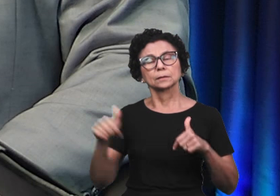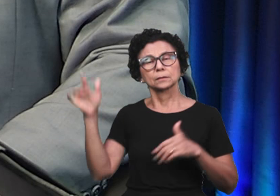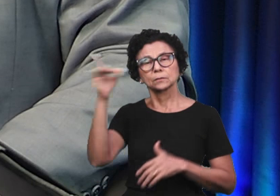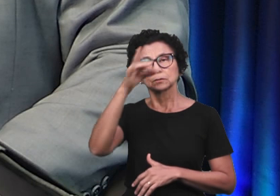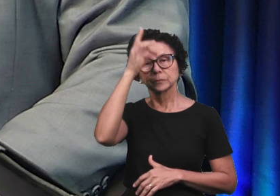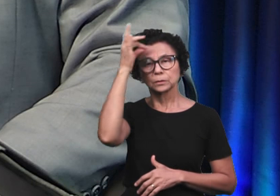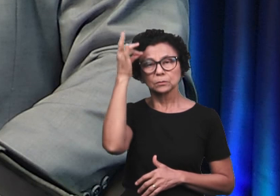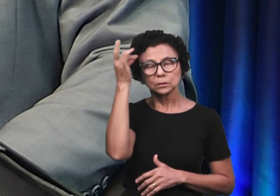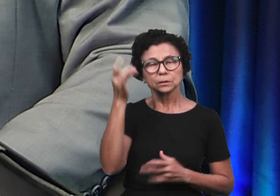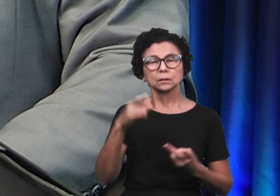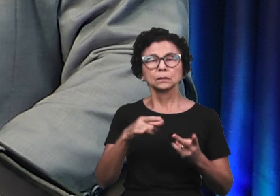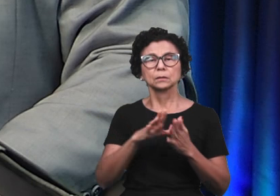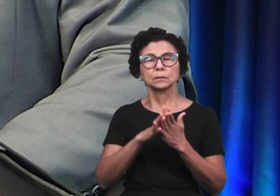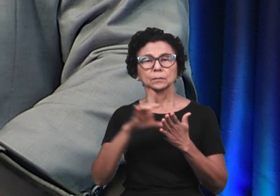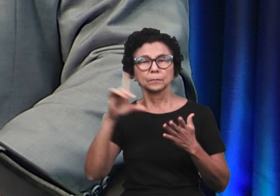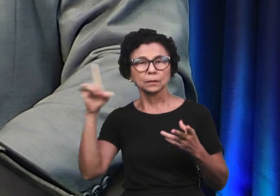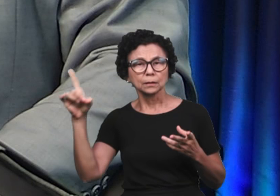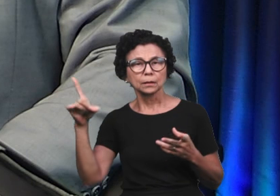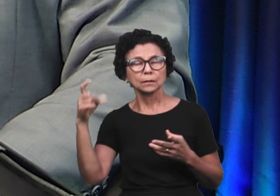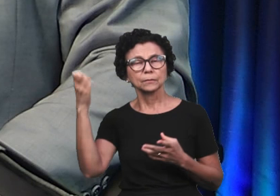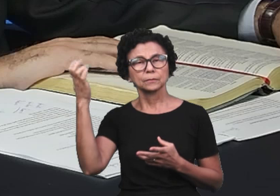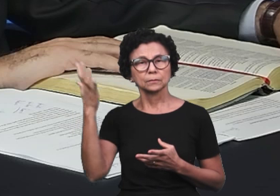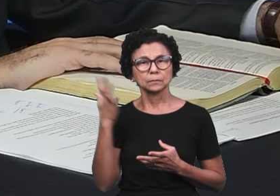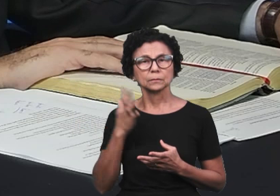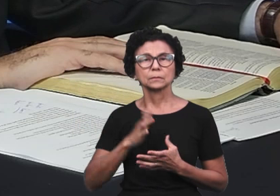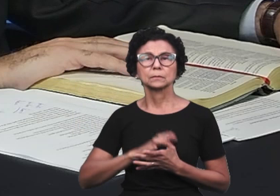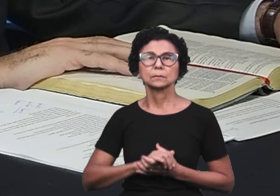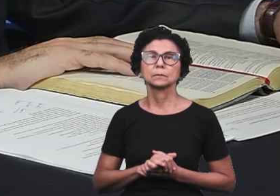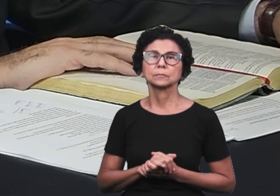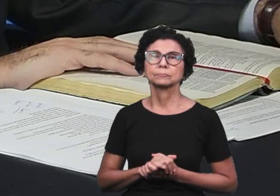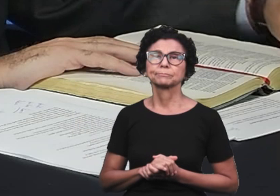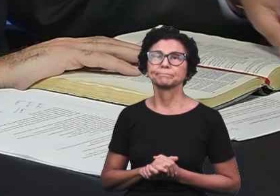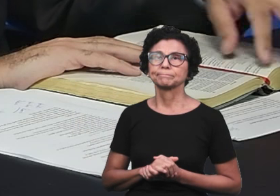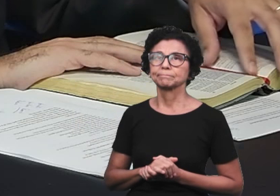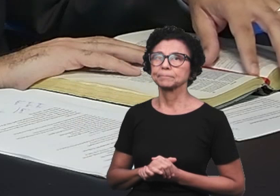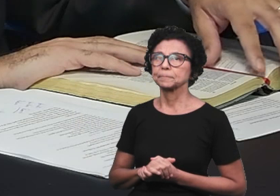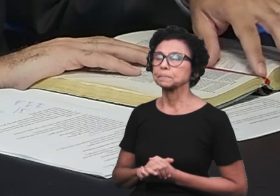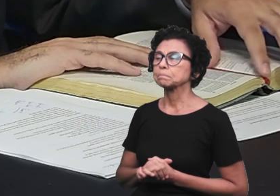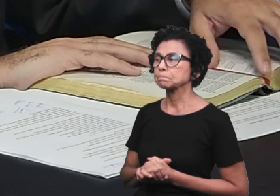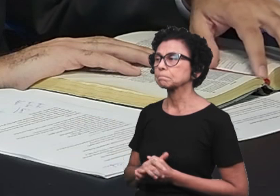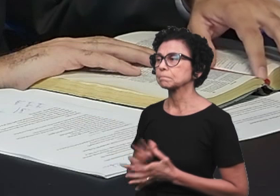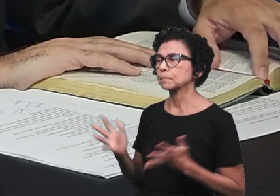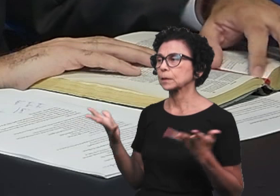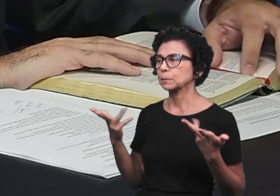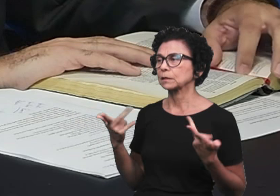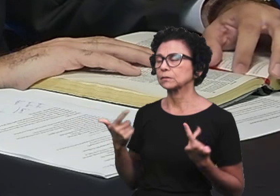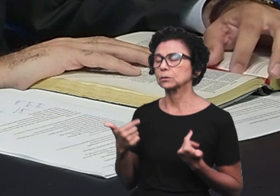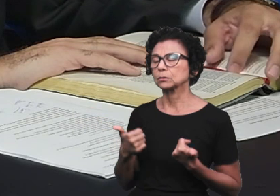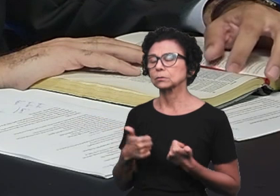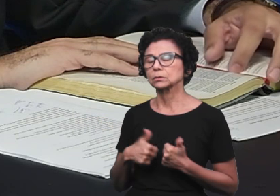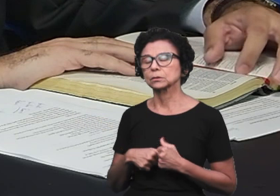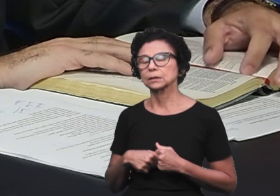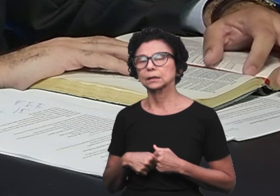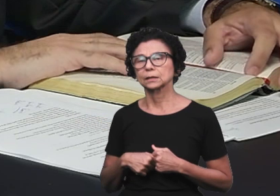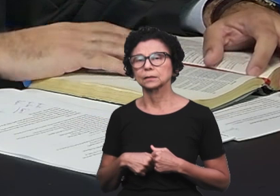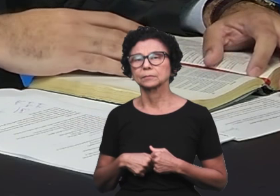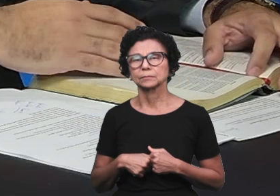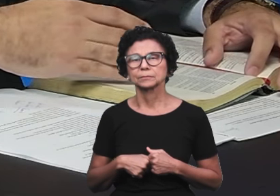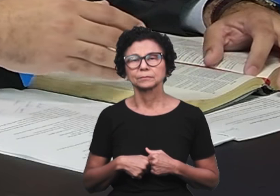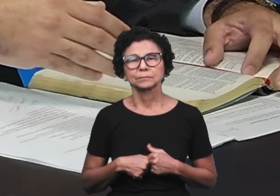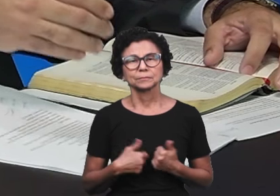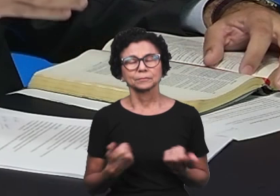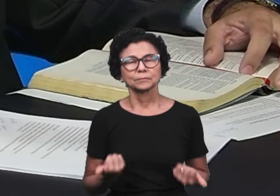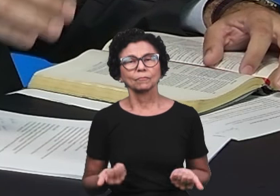nossa vida, né? Pastor Alonso, sim. Eu acho que é maravilhoso assim a gente ver que Jesus continua se revelando,